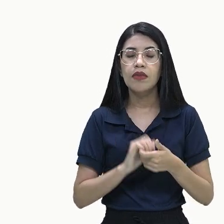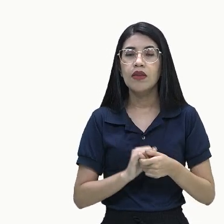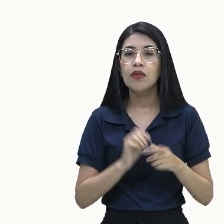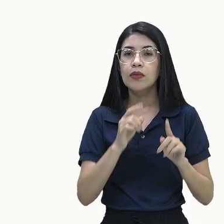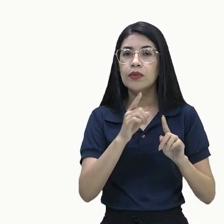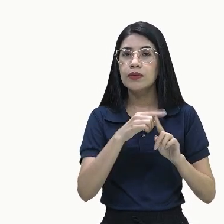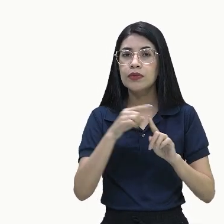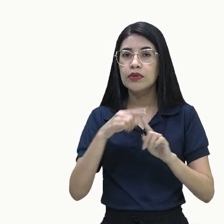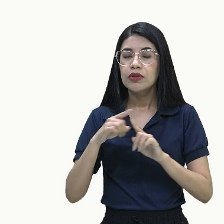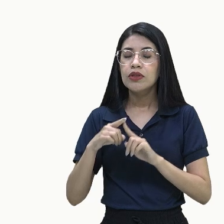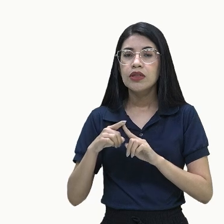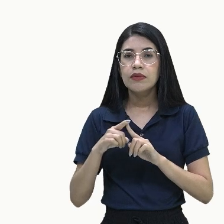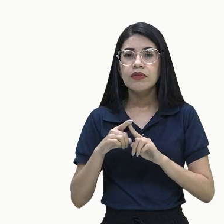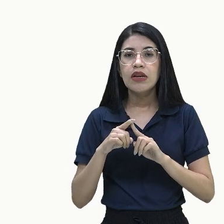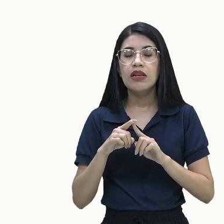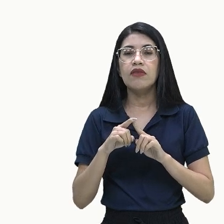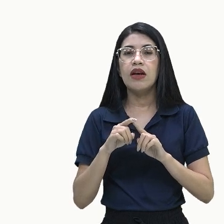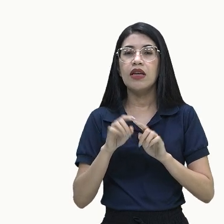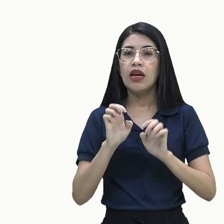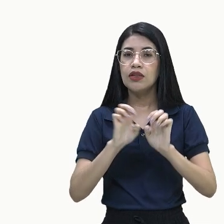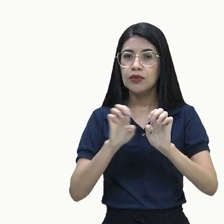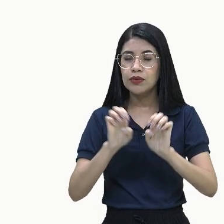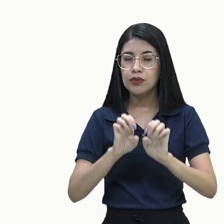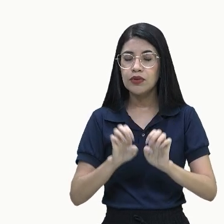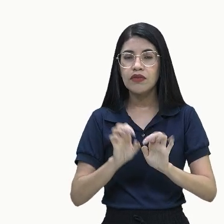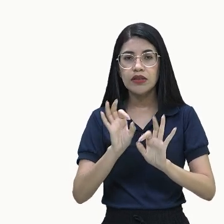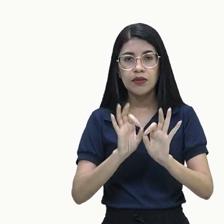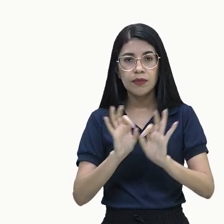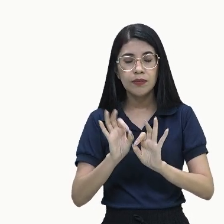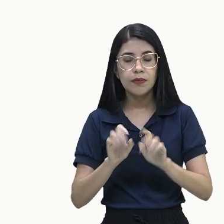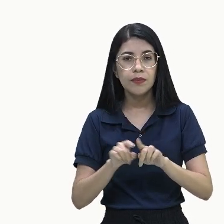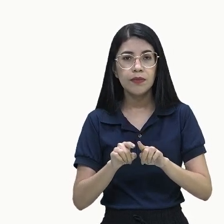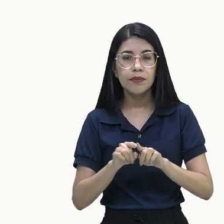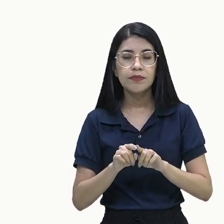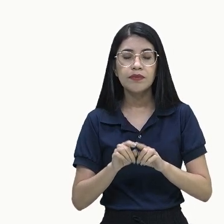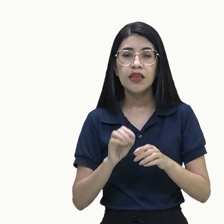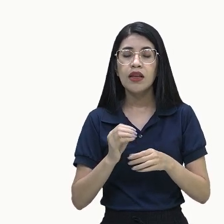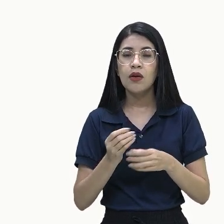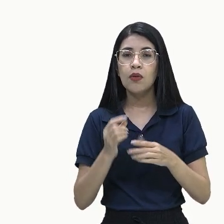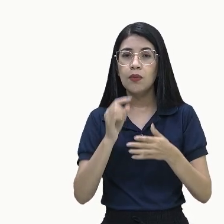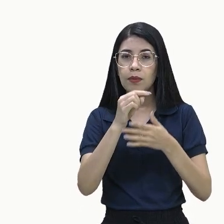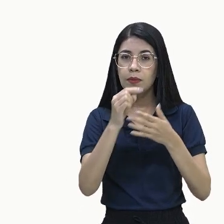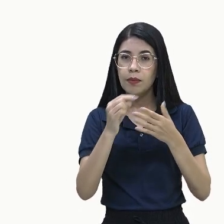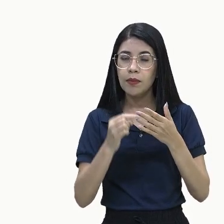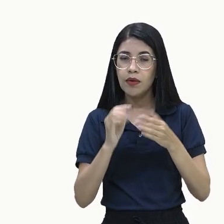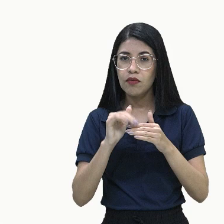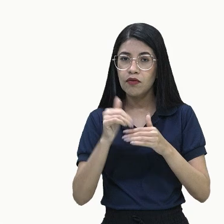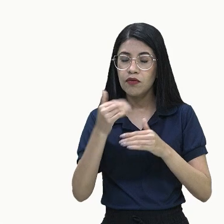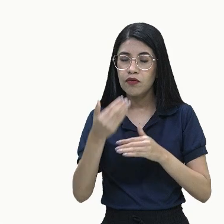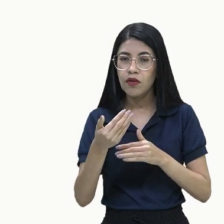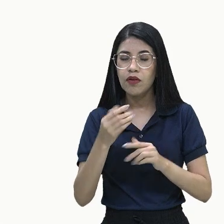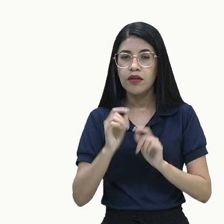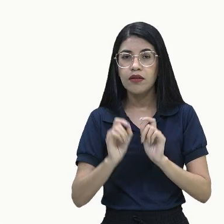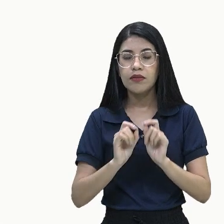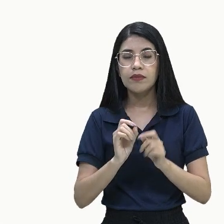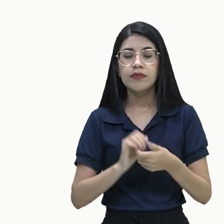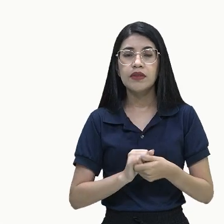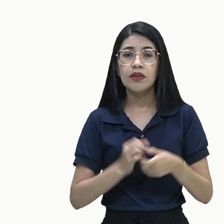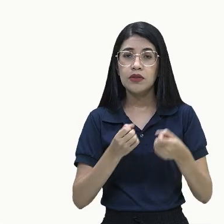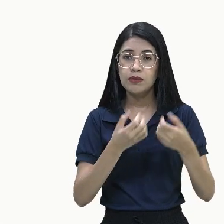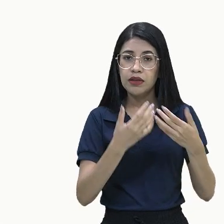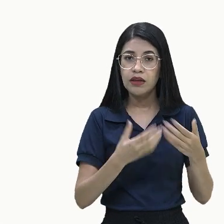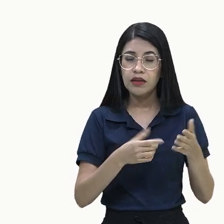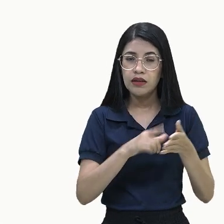né? Vai modelar o relevo. Já os agentes externos, aí eu falei para vocês, olha, internos